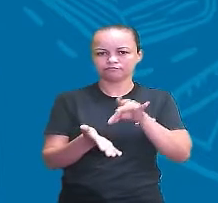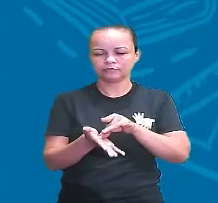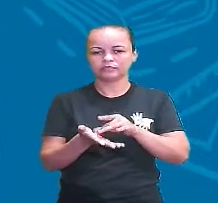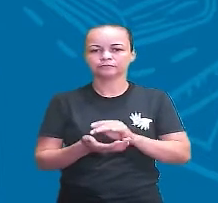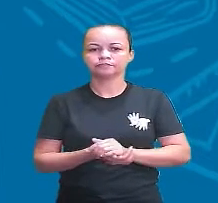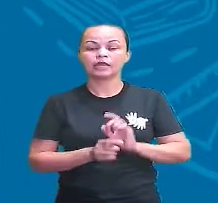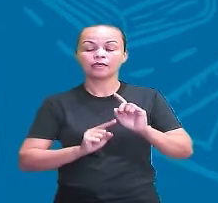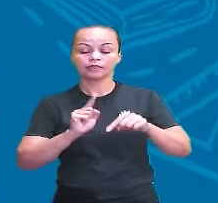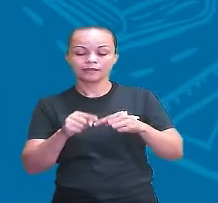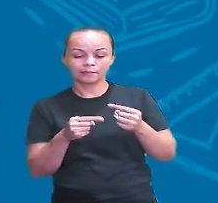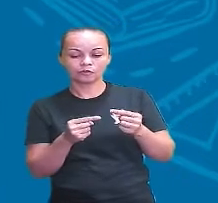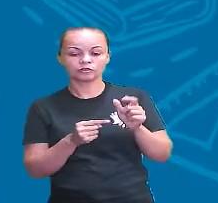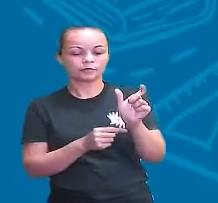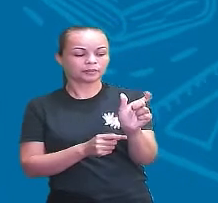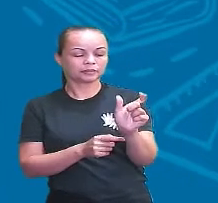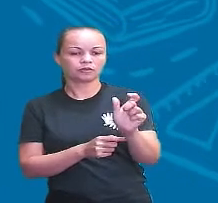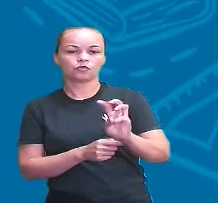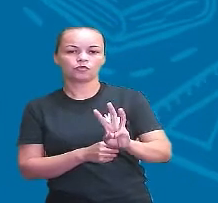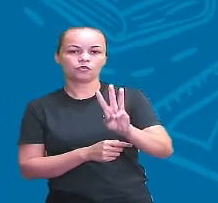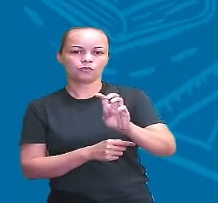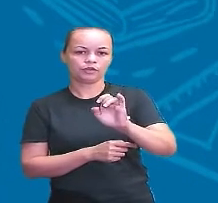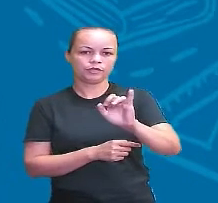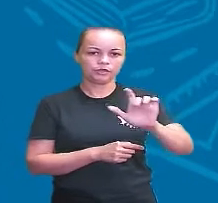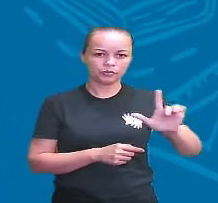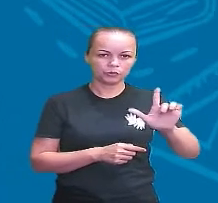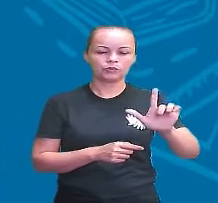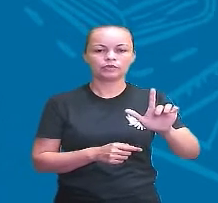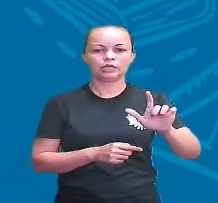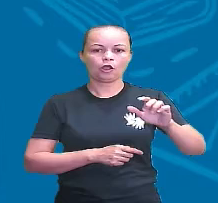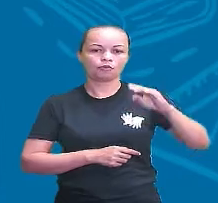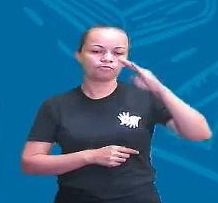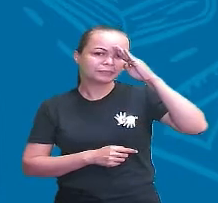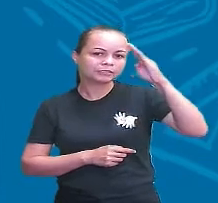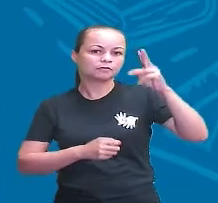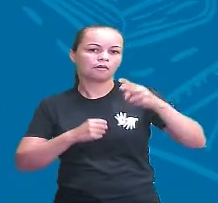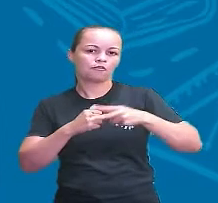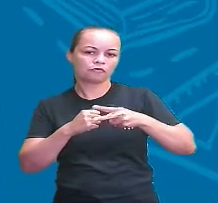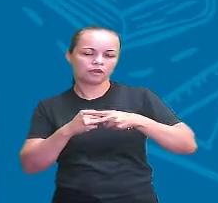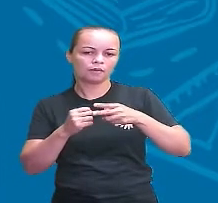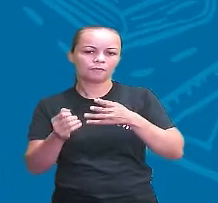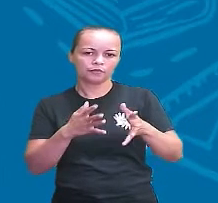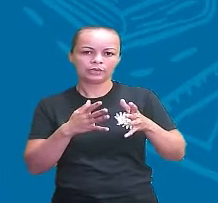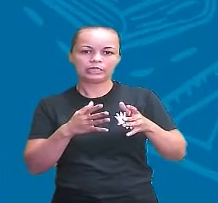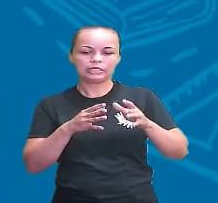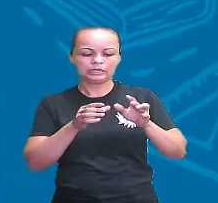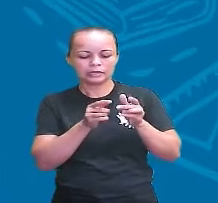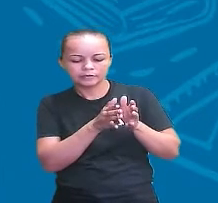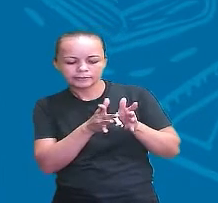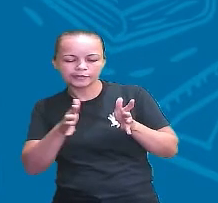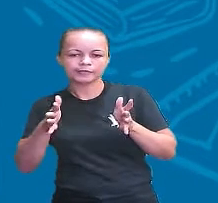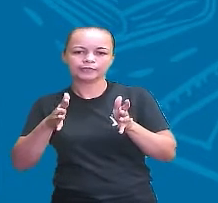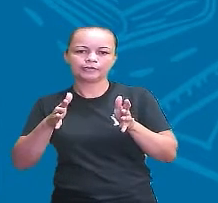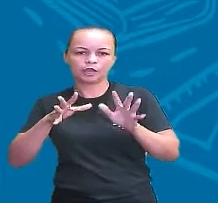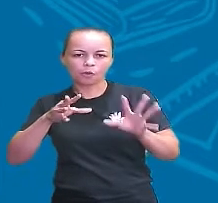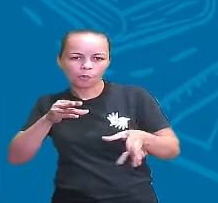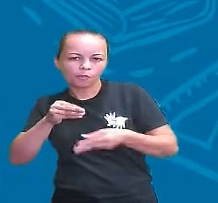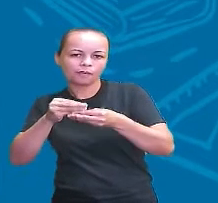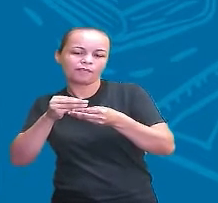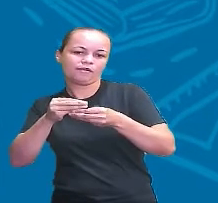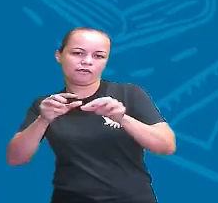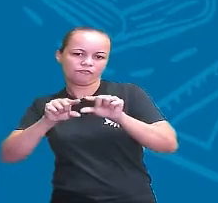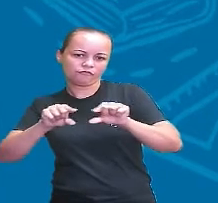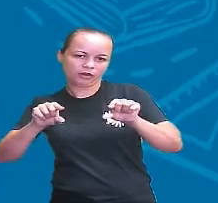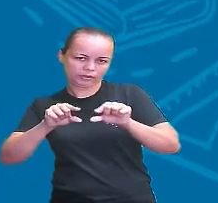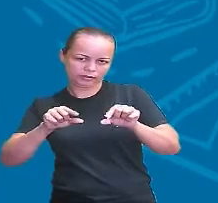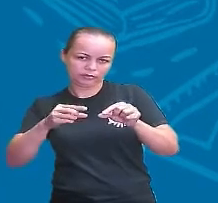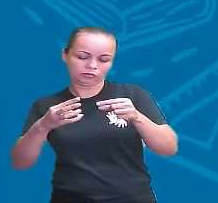will, que dá aí o futuro ao verbo principal e em seguida o complemento da tua frase. Então, nós temos basicamente essas